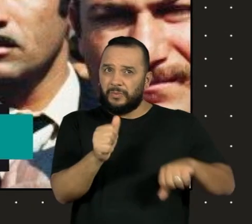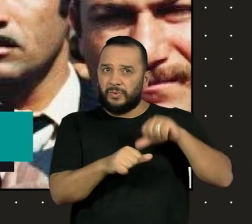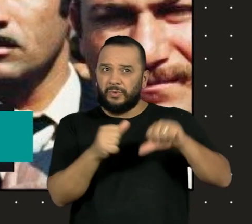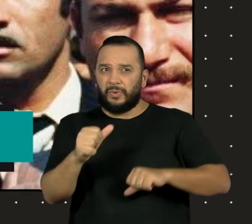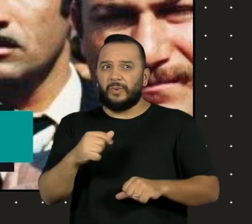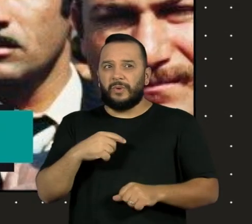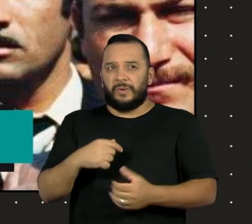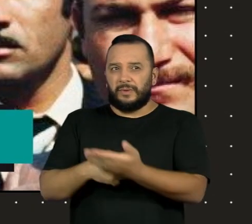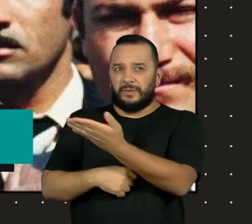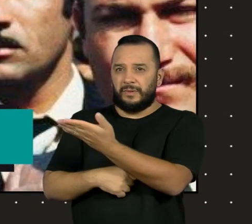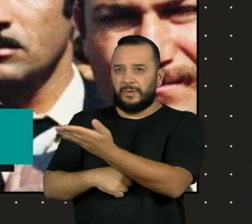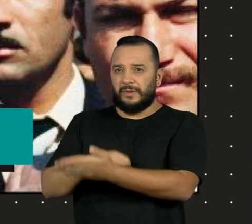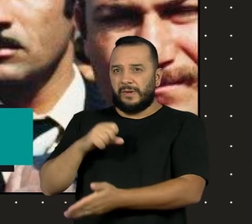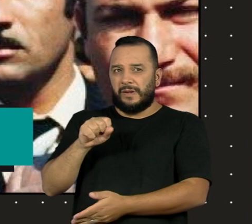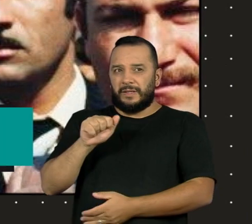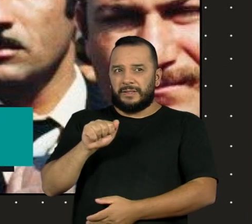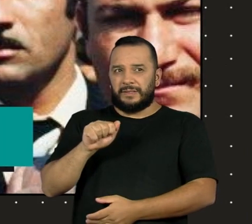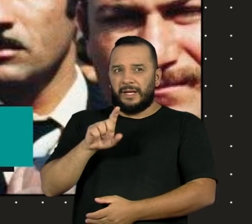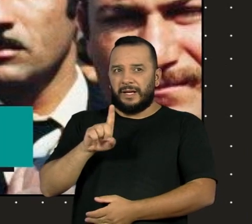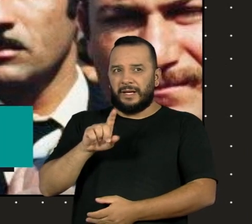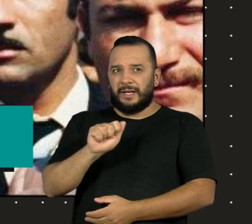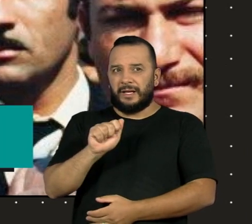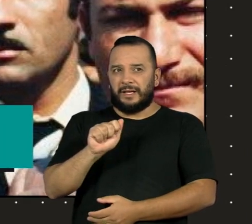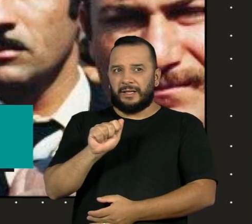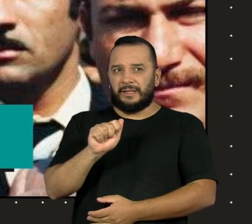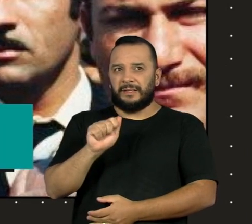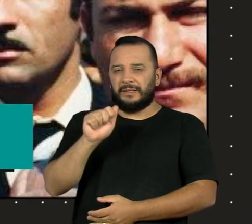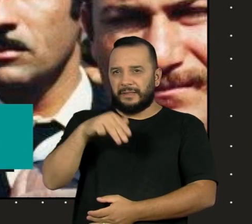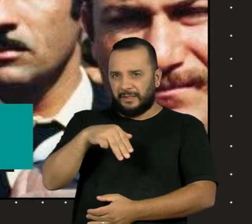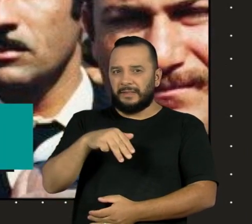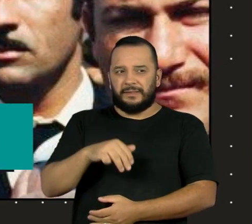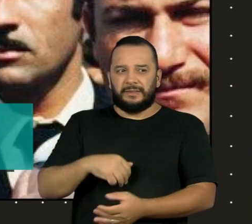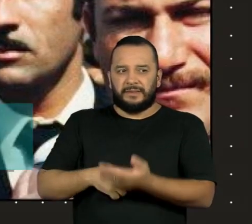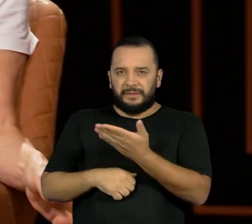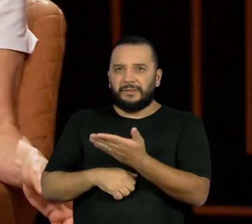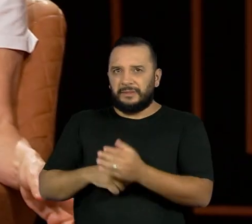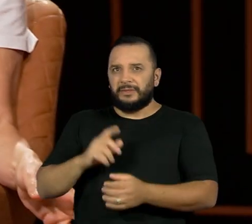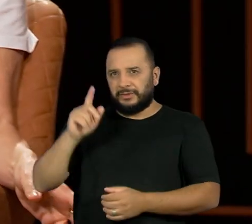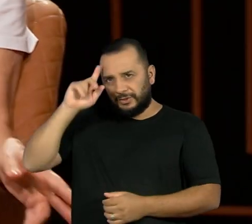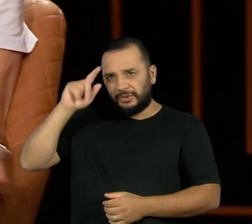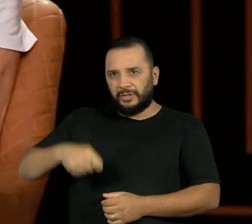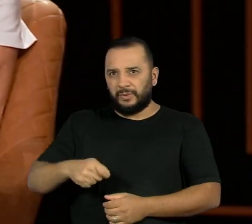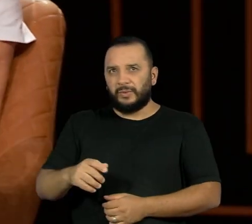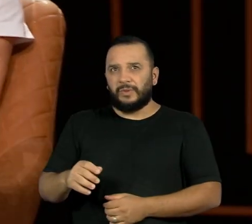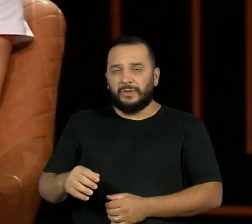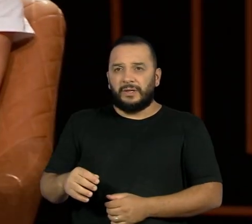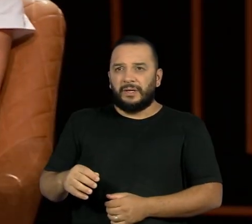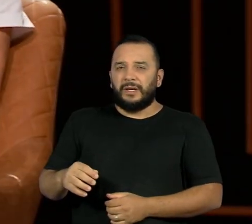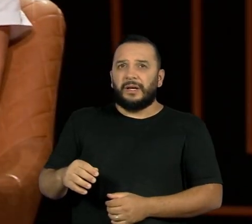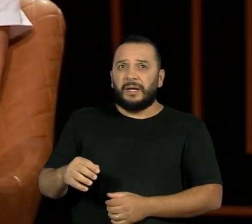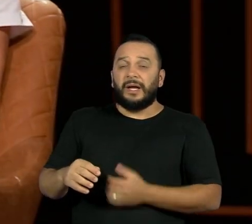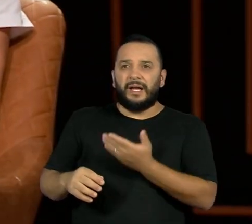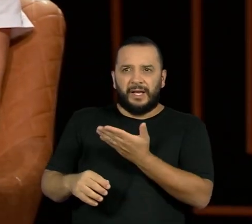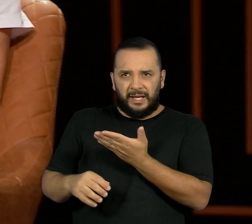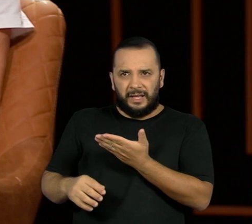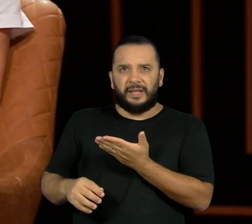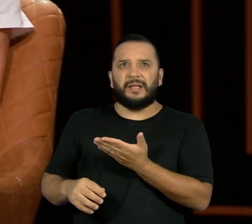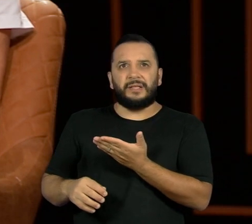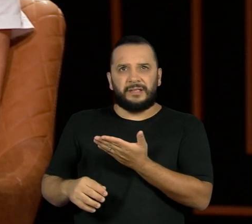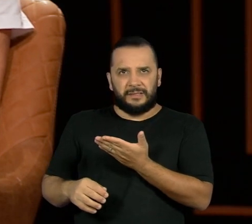mudou não, acresce isso aqui. Então, era uma coisa... O público saía de 4 do espetáculo, mas era de